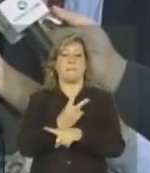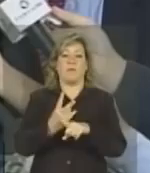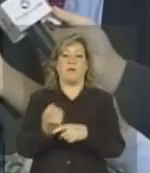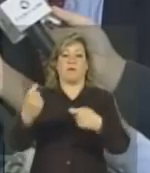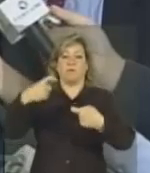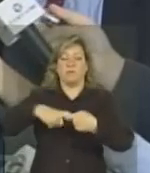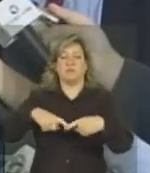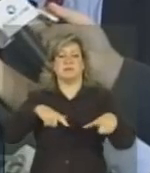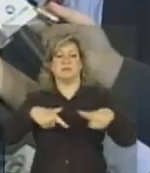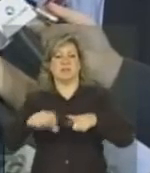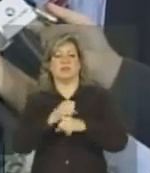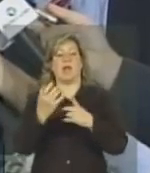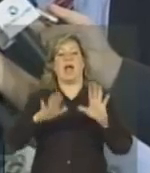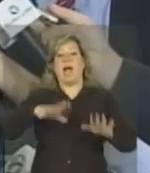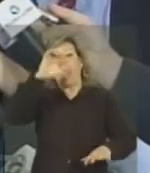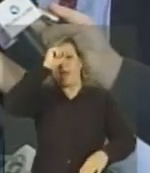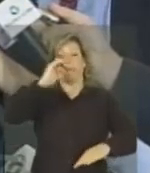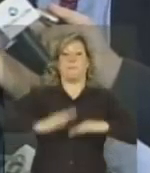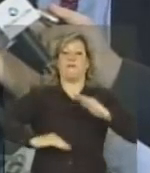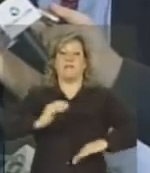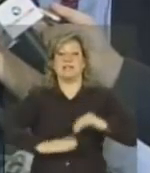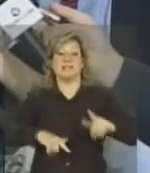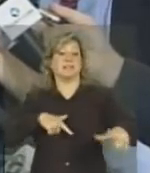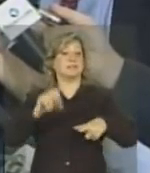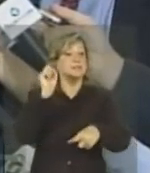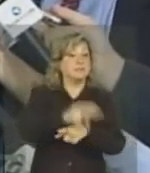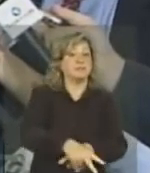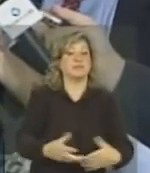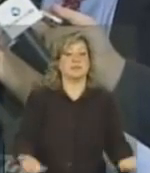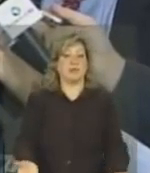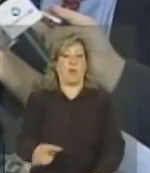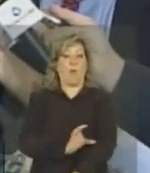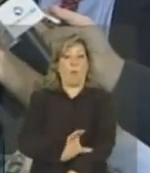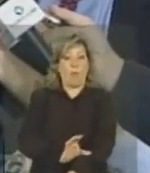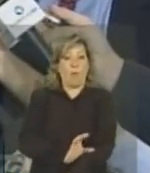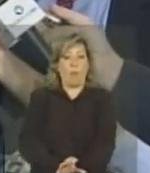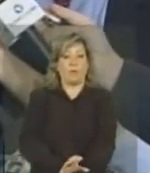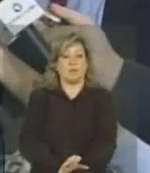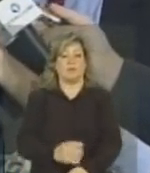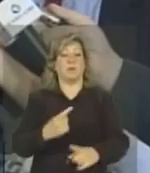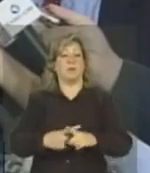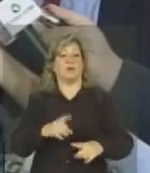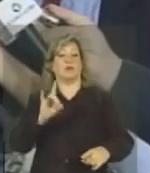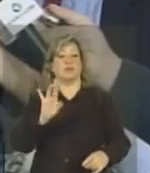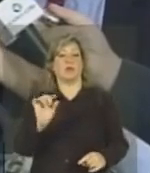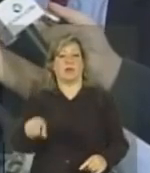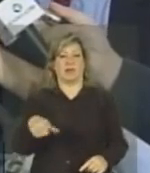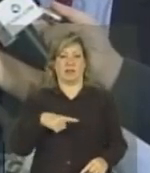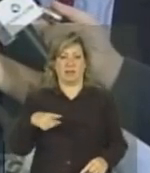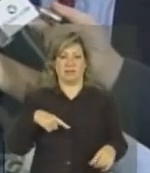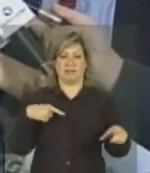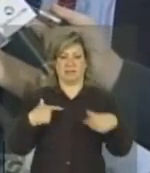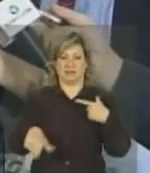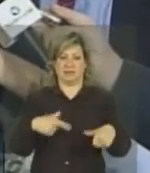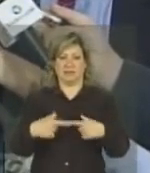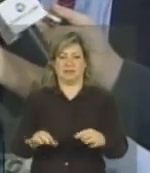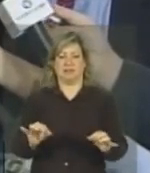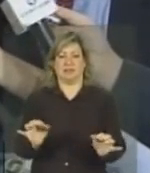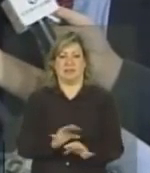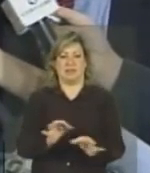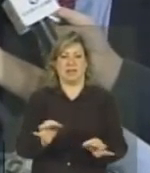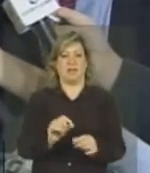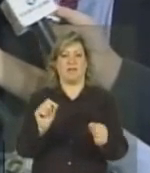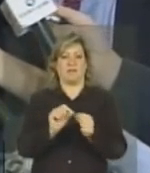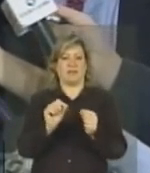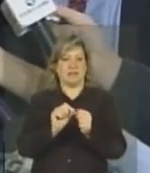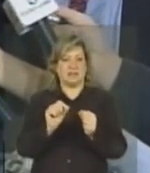às vezes aprender uma profissão, porque só é possível, a forma mais eficaz do tratamento é reconstruir